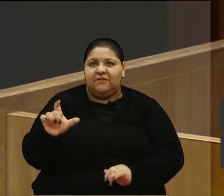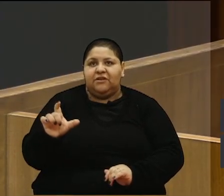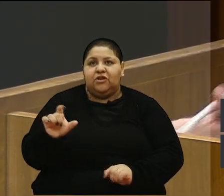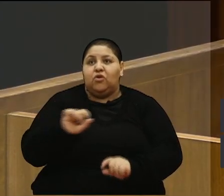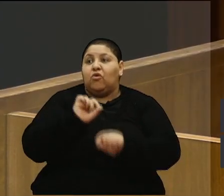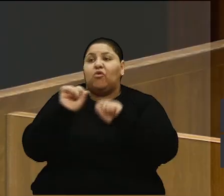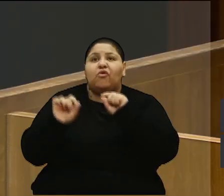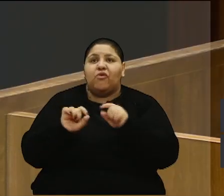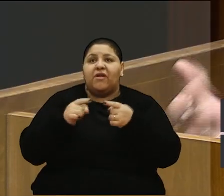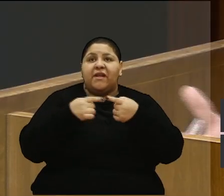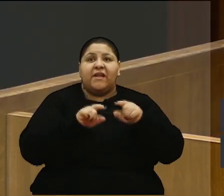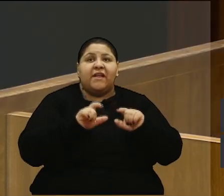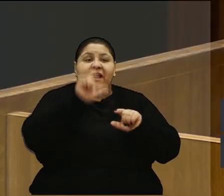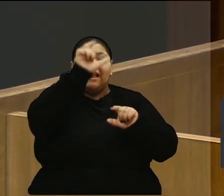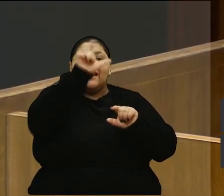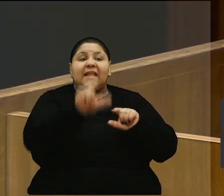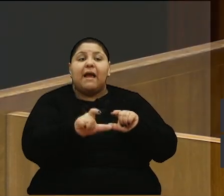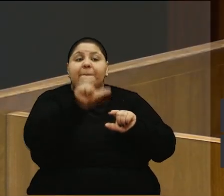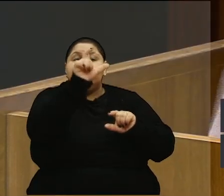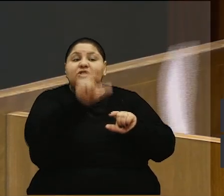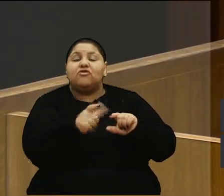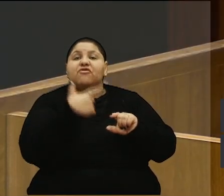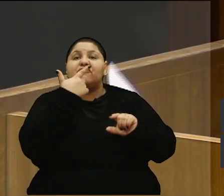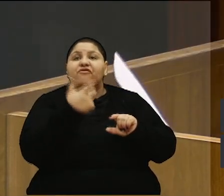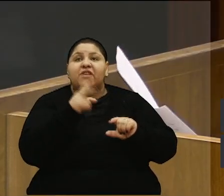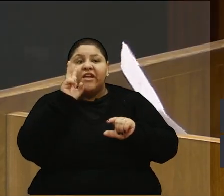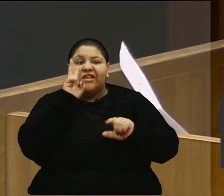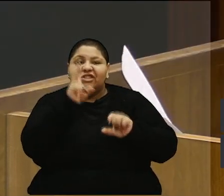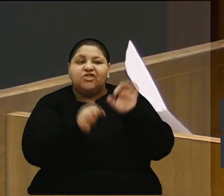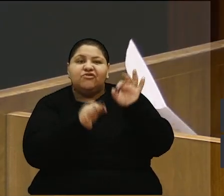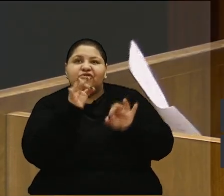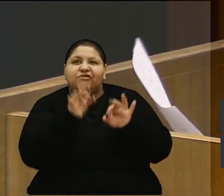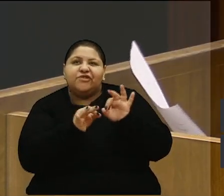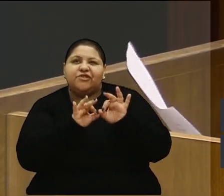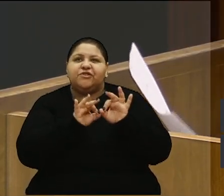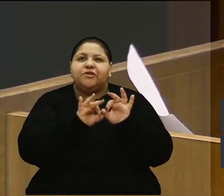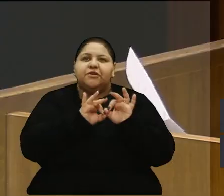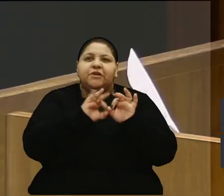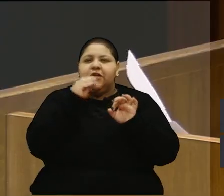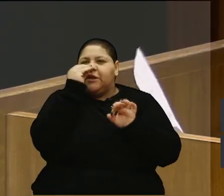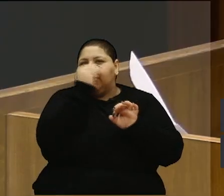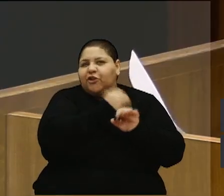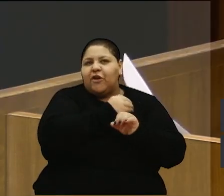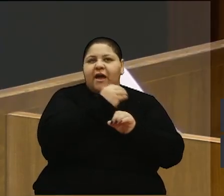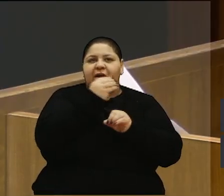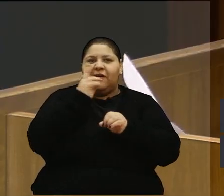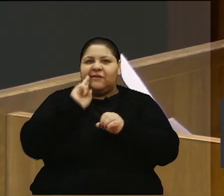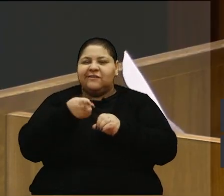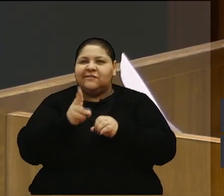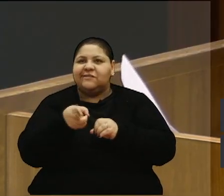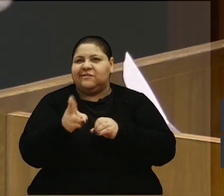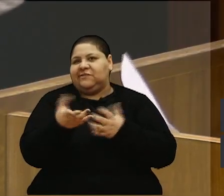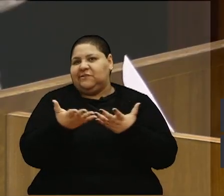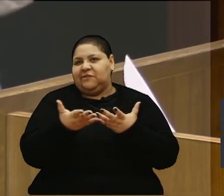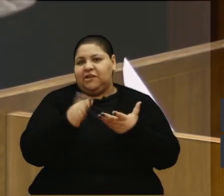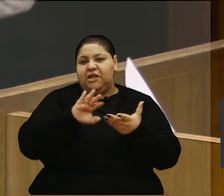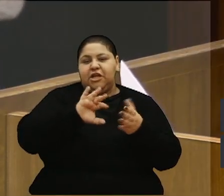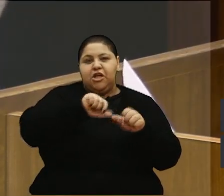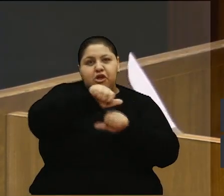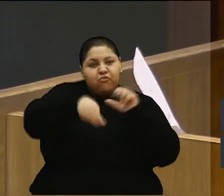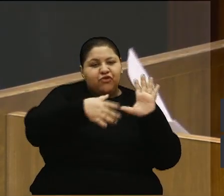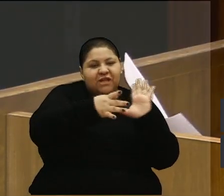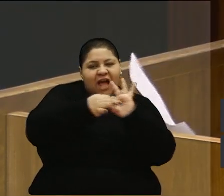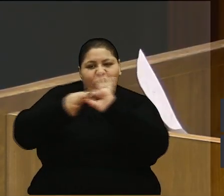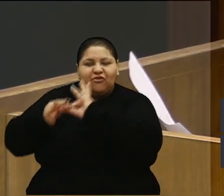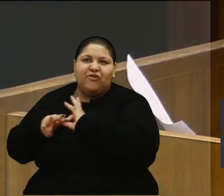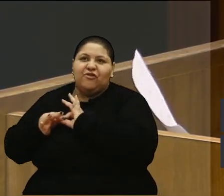o que diz, mas é sobre quem fala, né? E a gente vê o judiciário tentando podar a todo momento e tirar de contexto, né, falas, ou